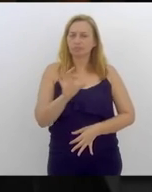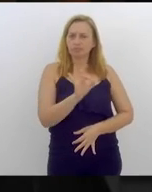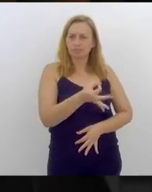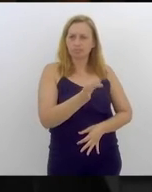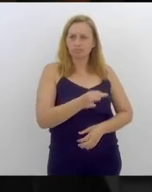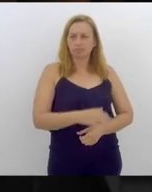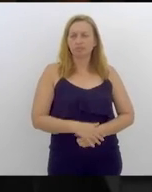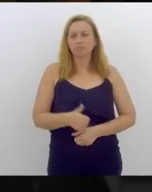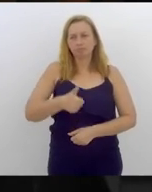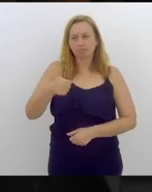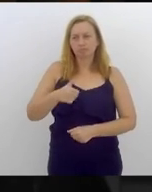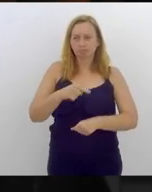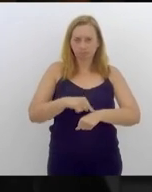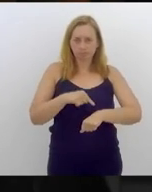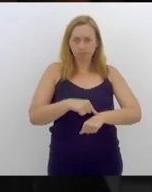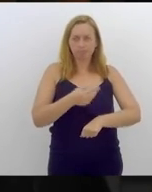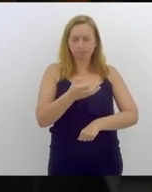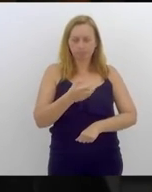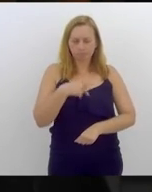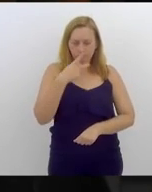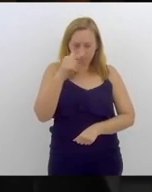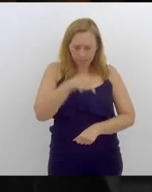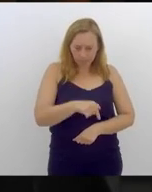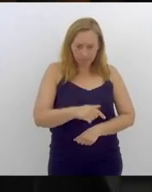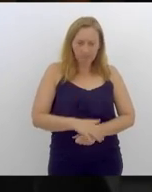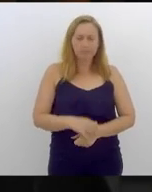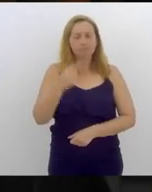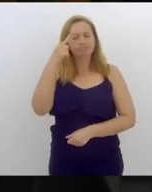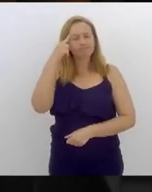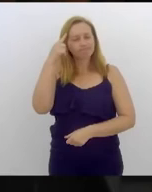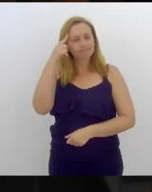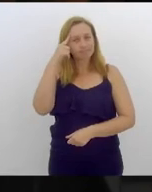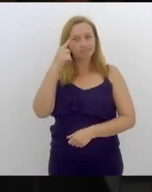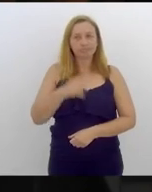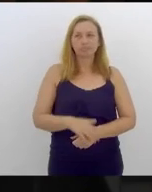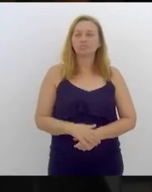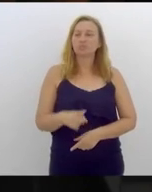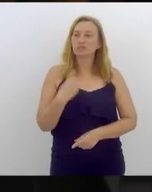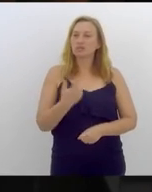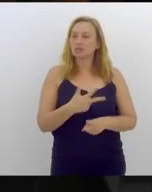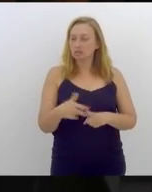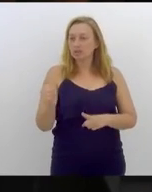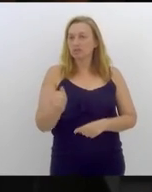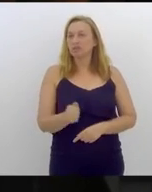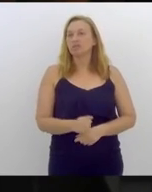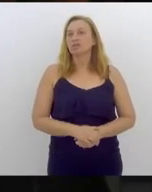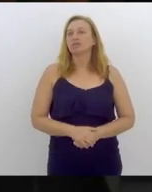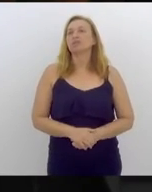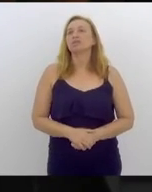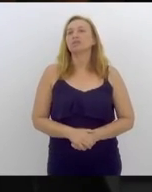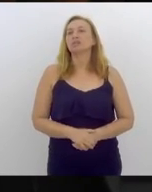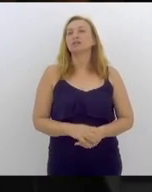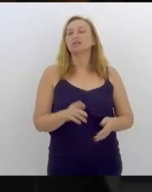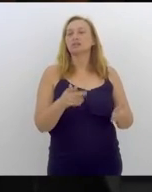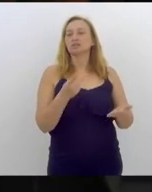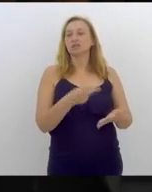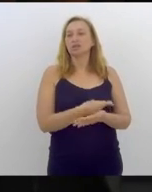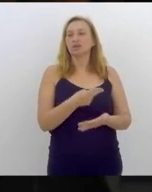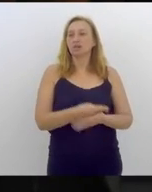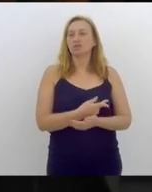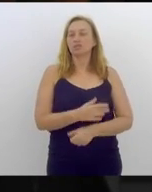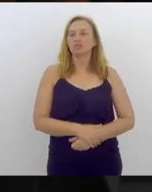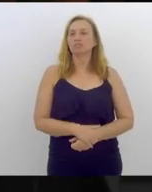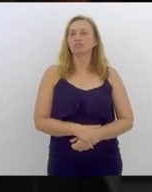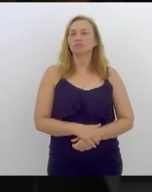então esse era o primeiro ponto que eu queria trazer aqui para nossa reflexão Mas nós vamos vencer esses extremismo fascista e vamos